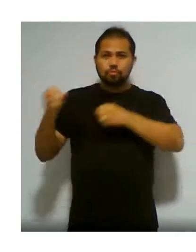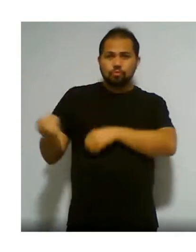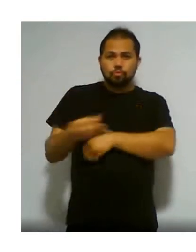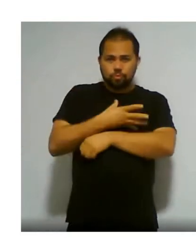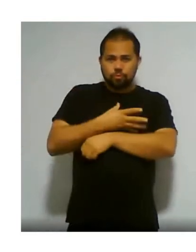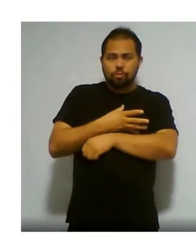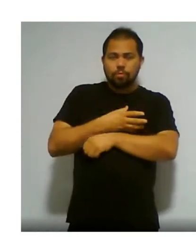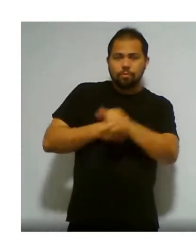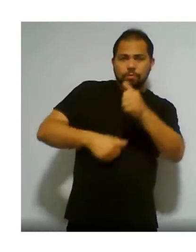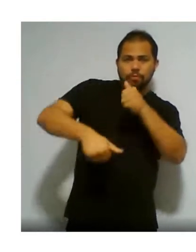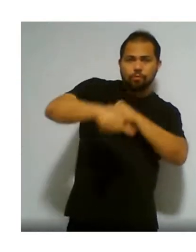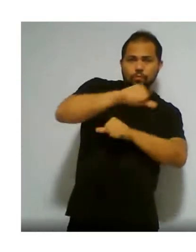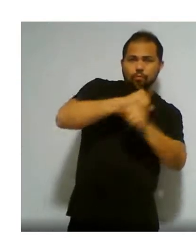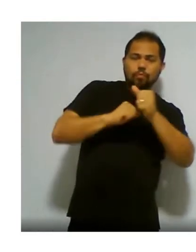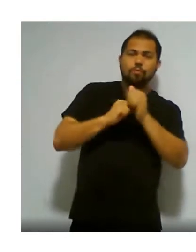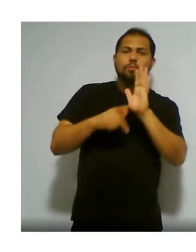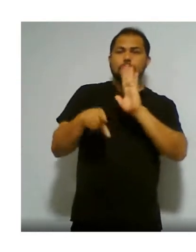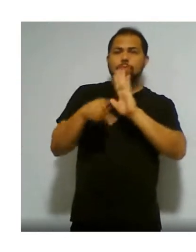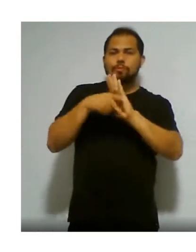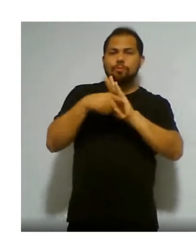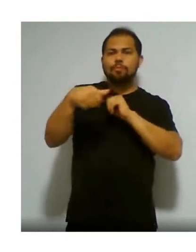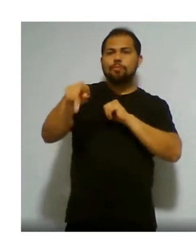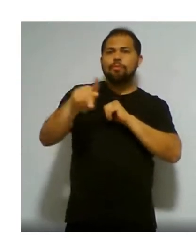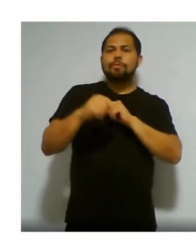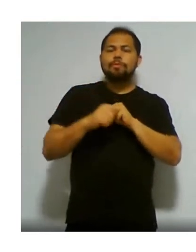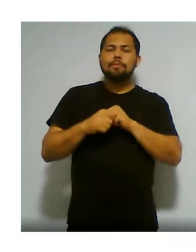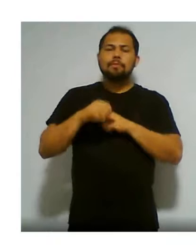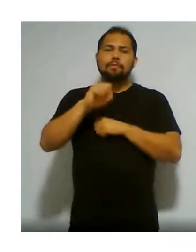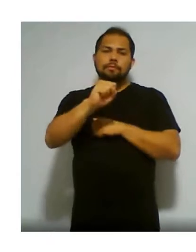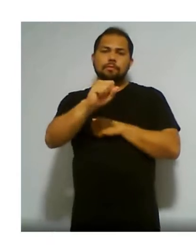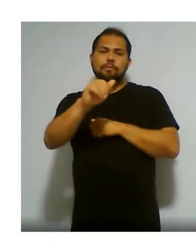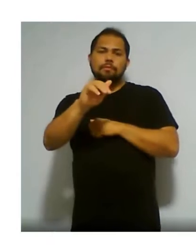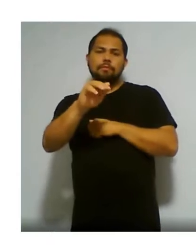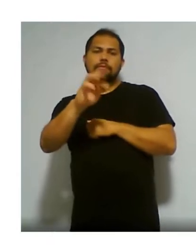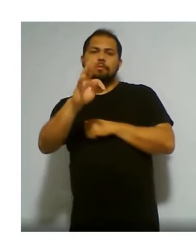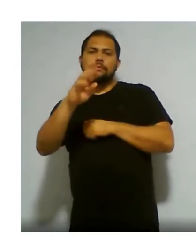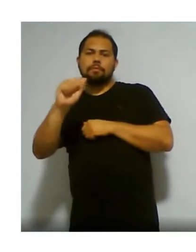padrão SATA, muito mais rápido, né? É o que a gente tem de atual.